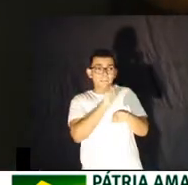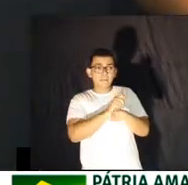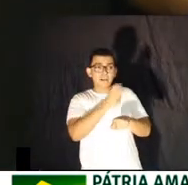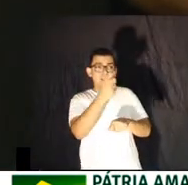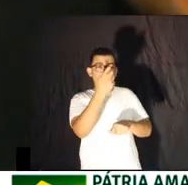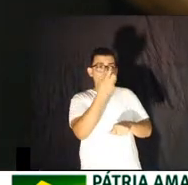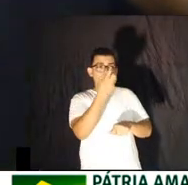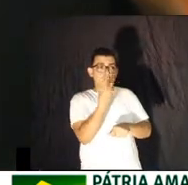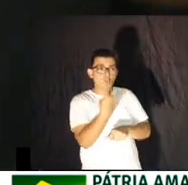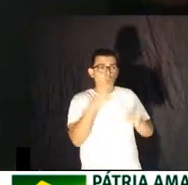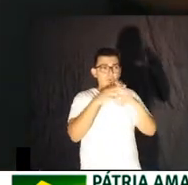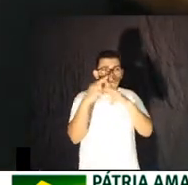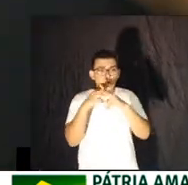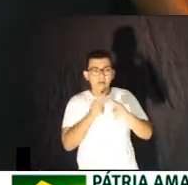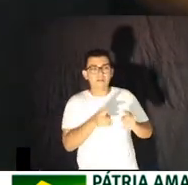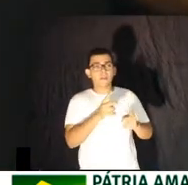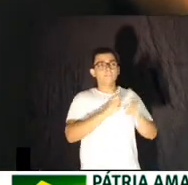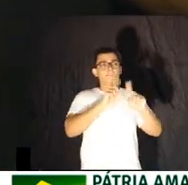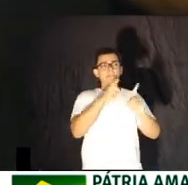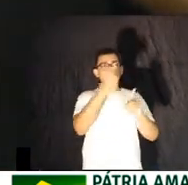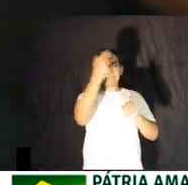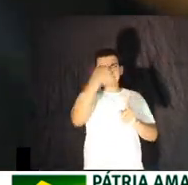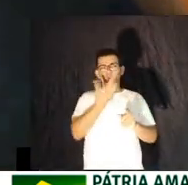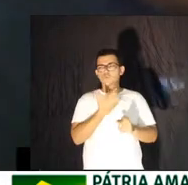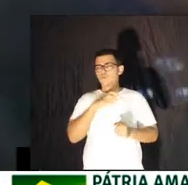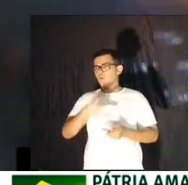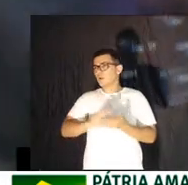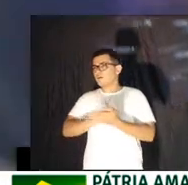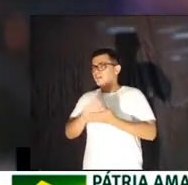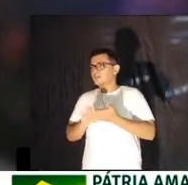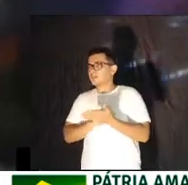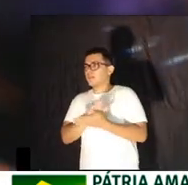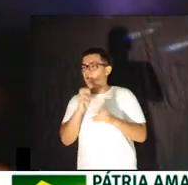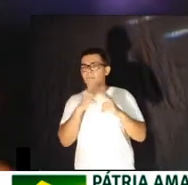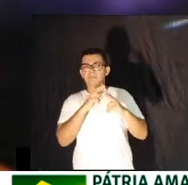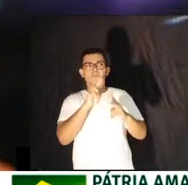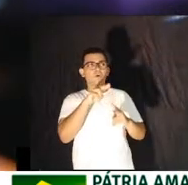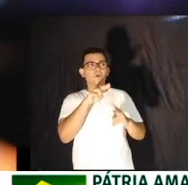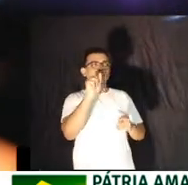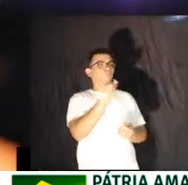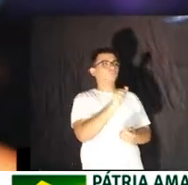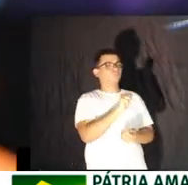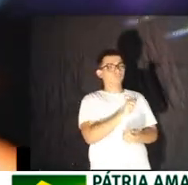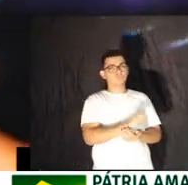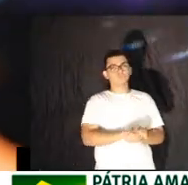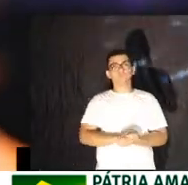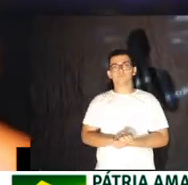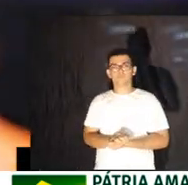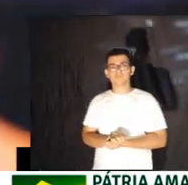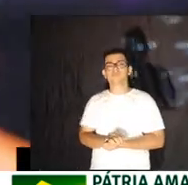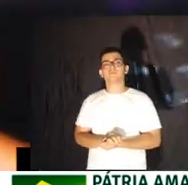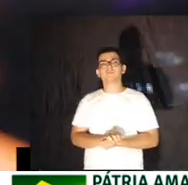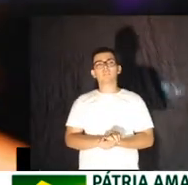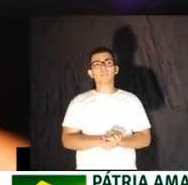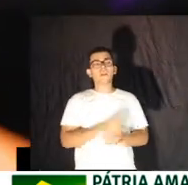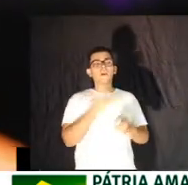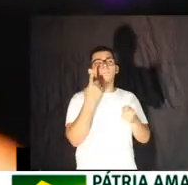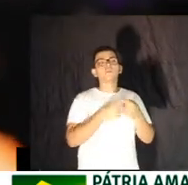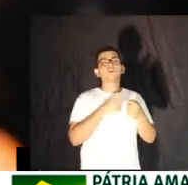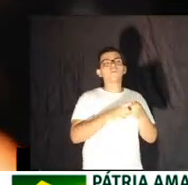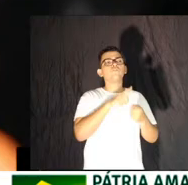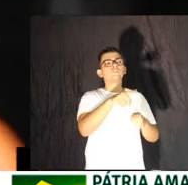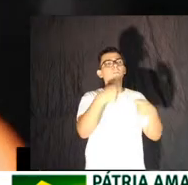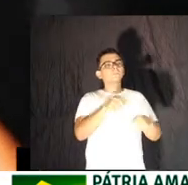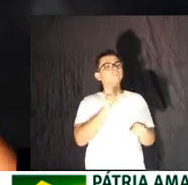correndo dessa briga. Hoje não tem vilão, hoje não tem vítima. Não tem plateia, não tem